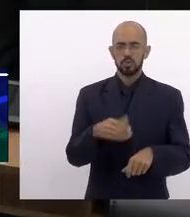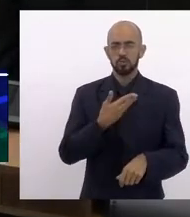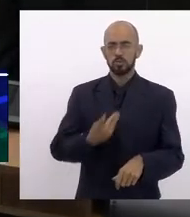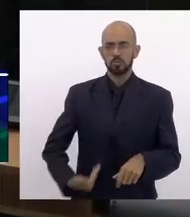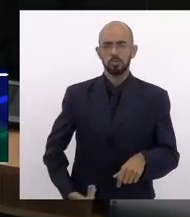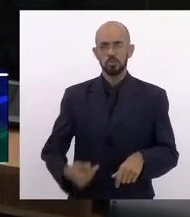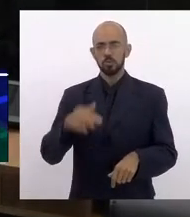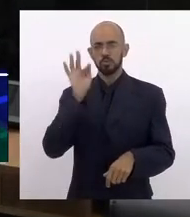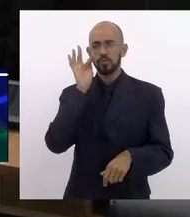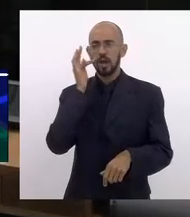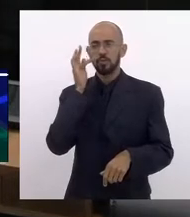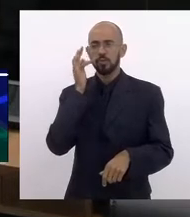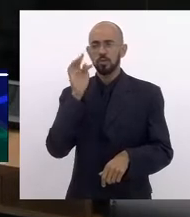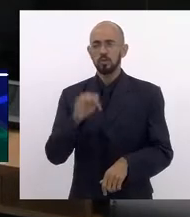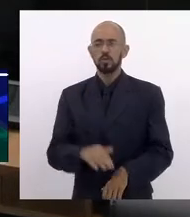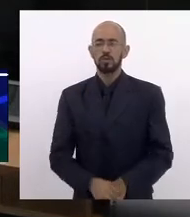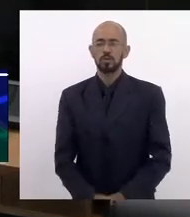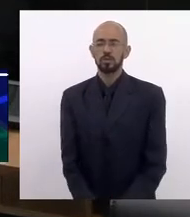Serafini.